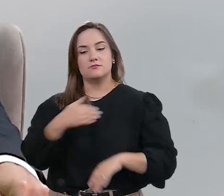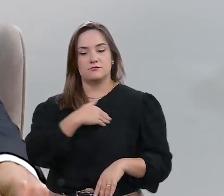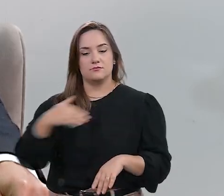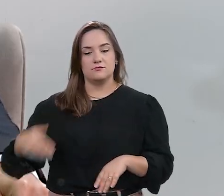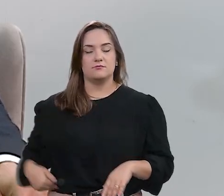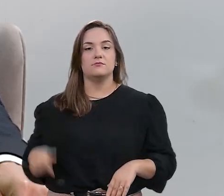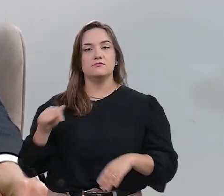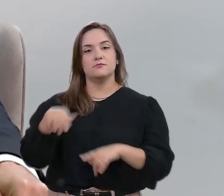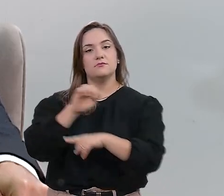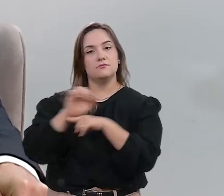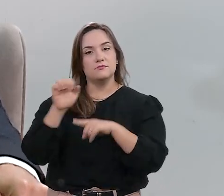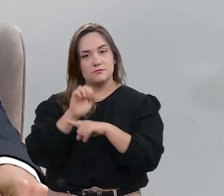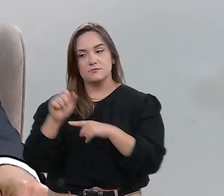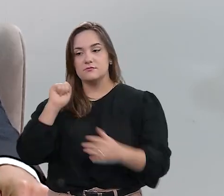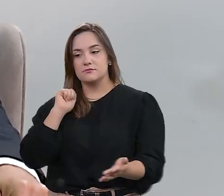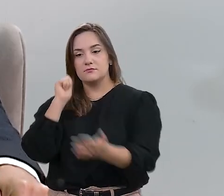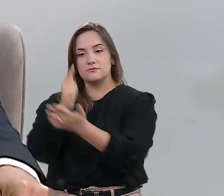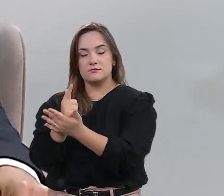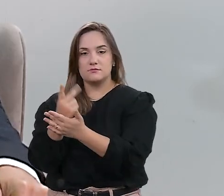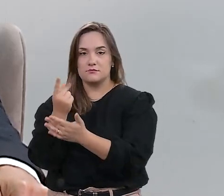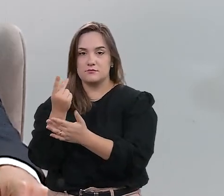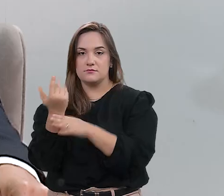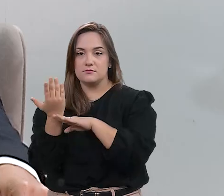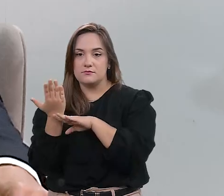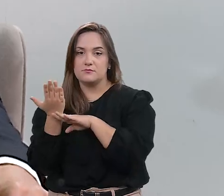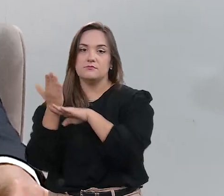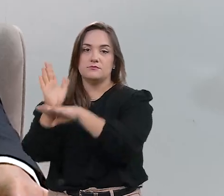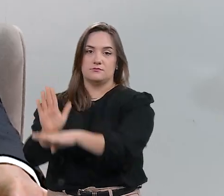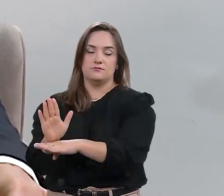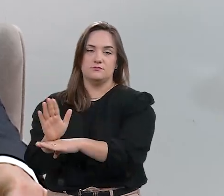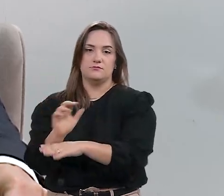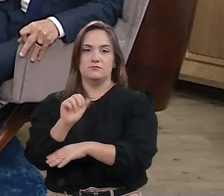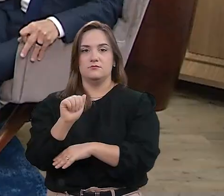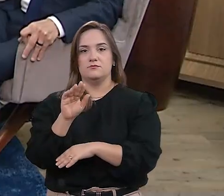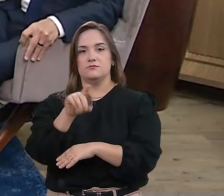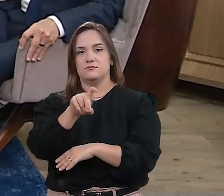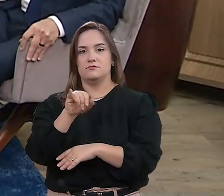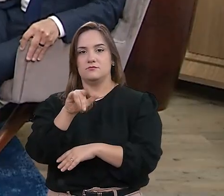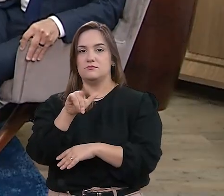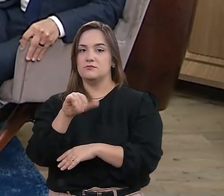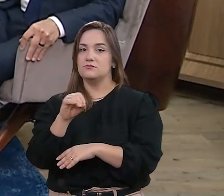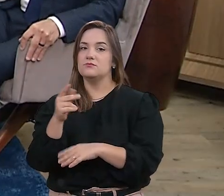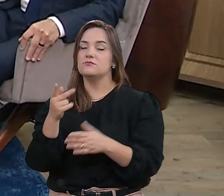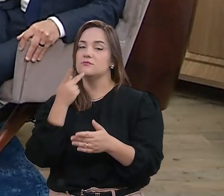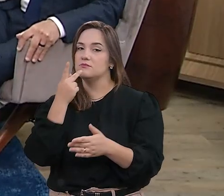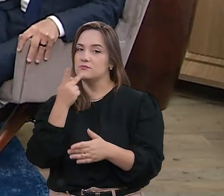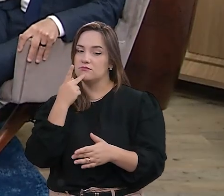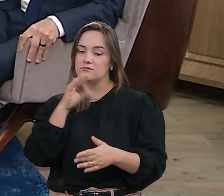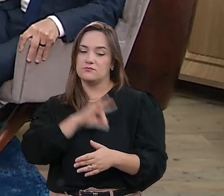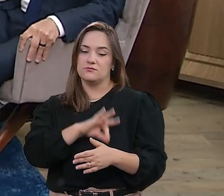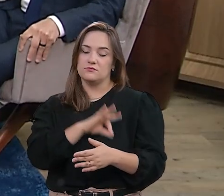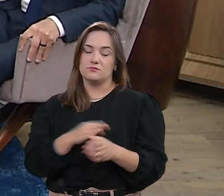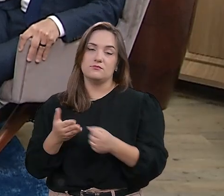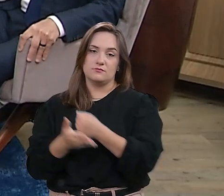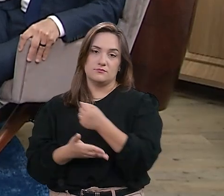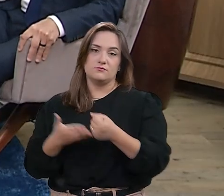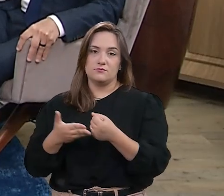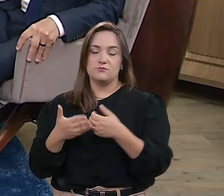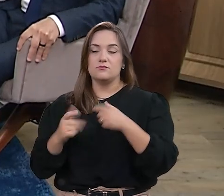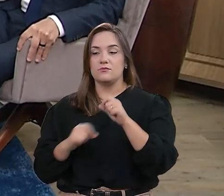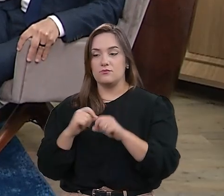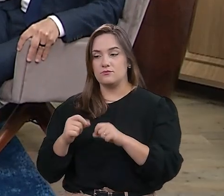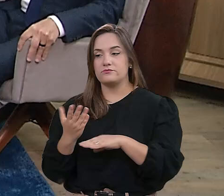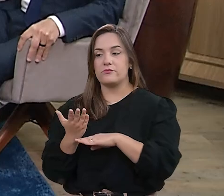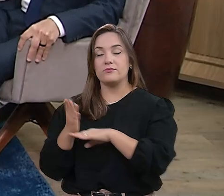pague um auxílio, né? No projeto falava um salário mínimo, né? Mas um auxílio para